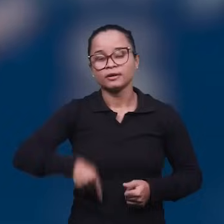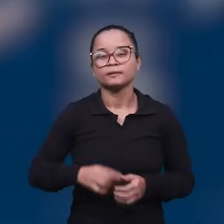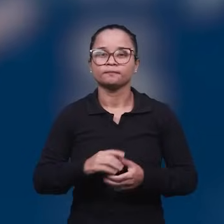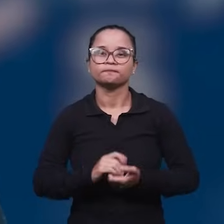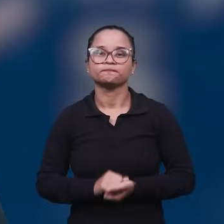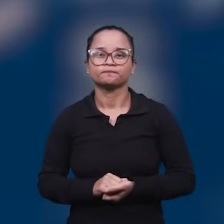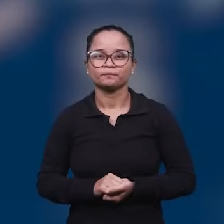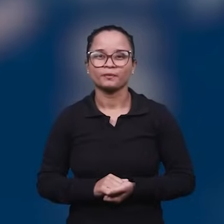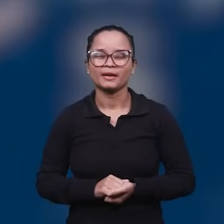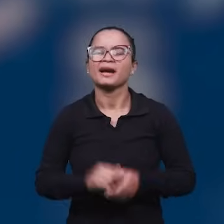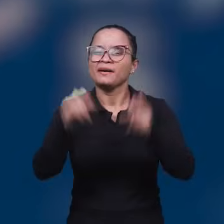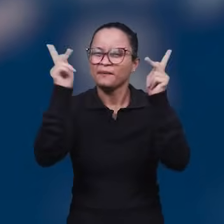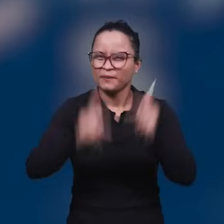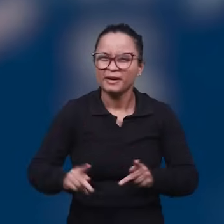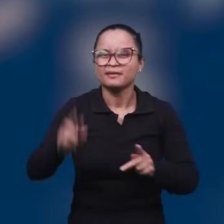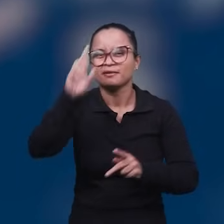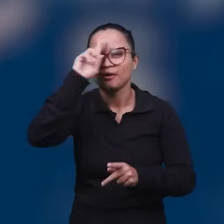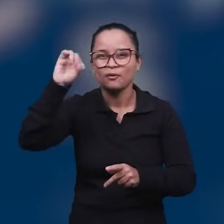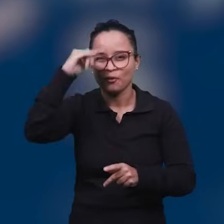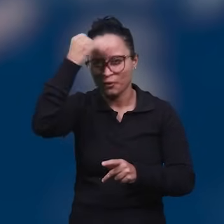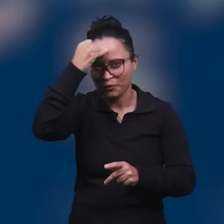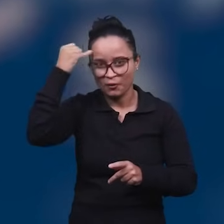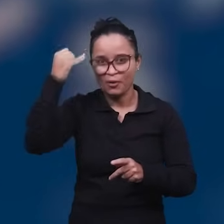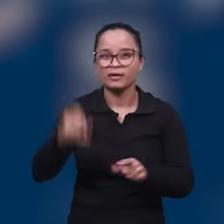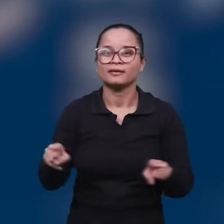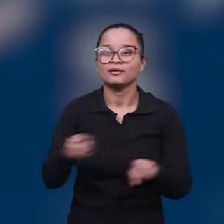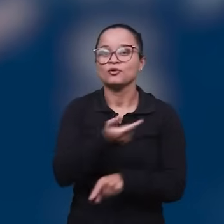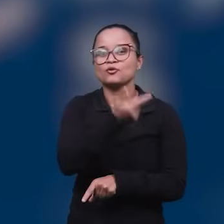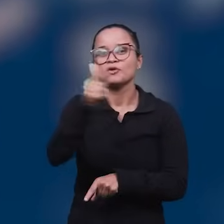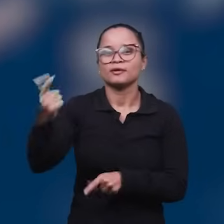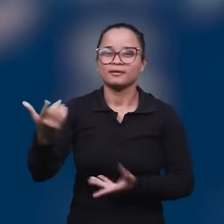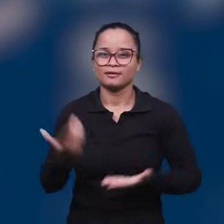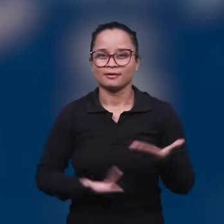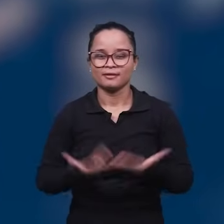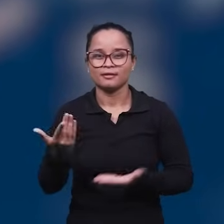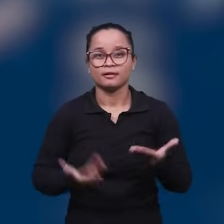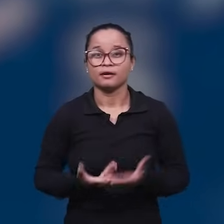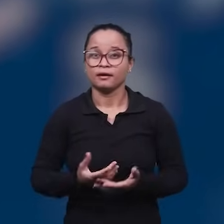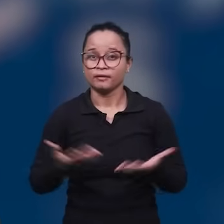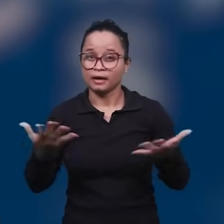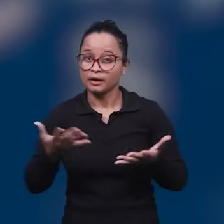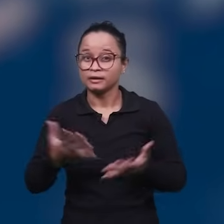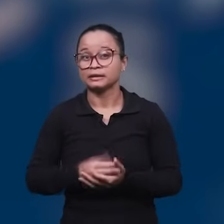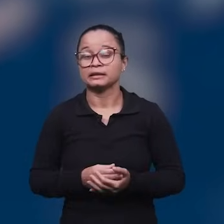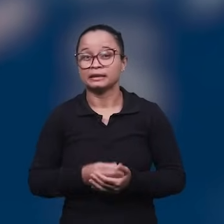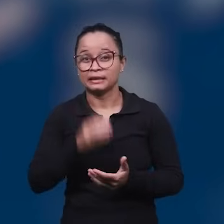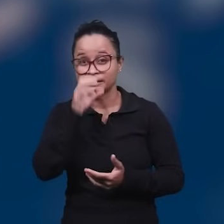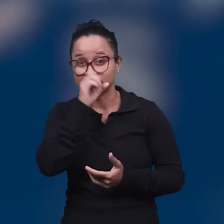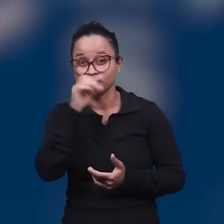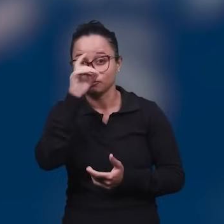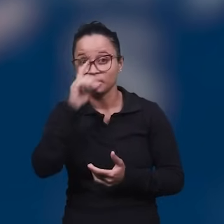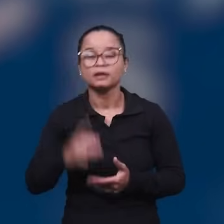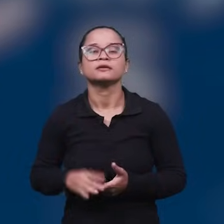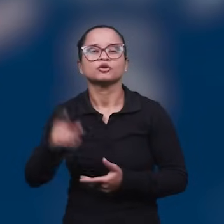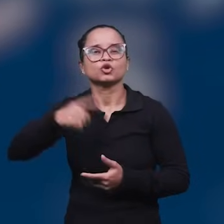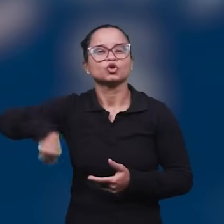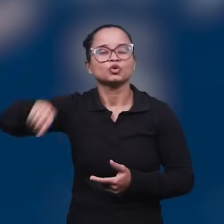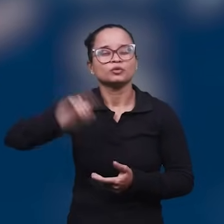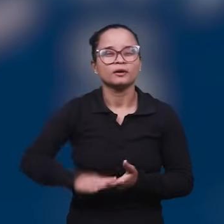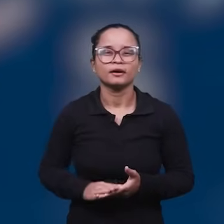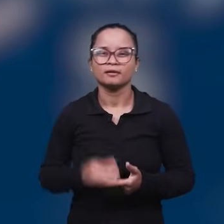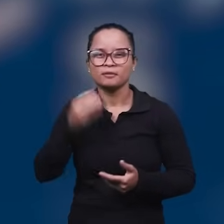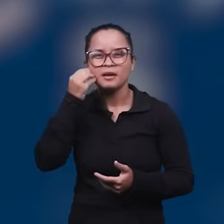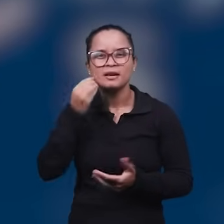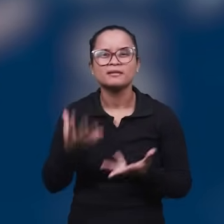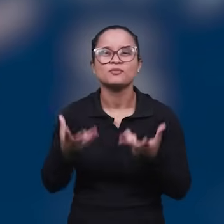News. Paz e o Jorge e demais irmãos, nesse final de semana vivemos uma experiência gloriosa para o Seminário de Grupos de Louvor